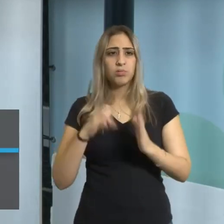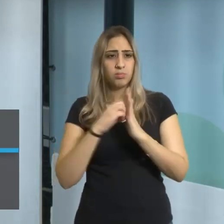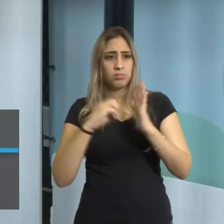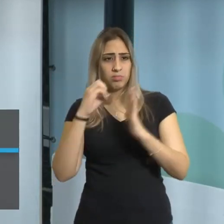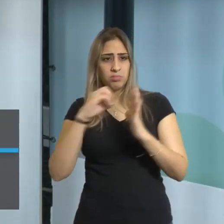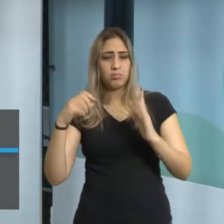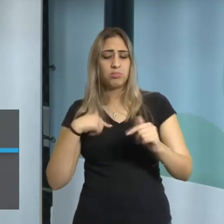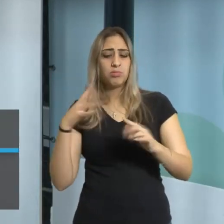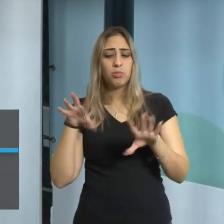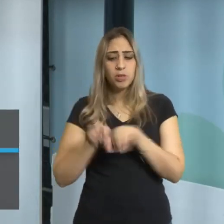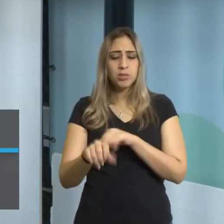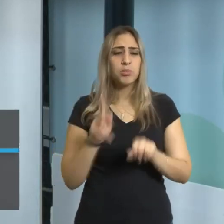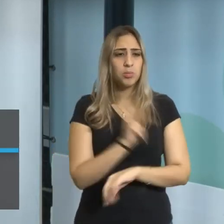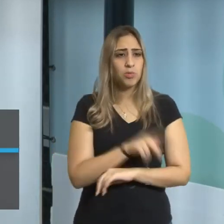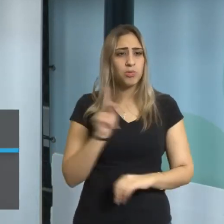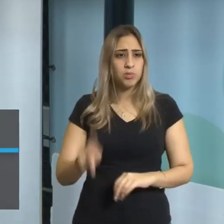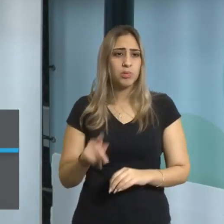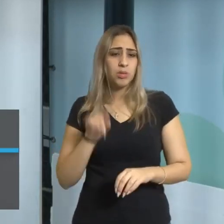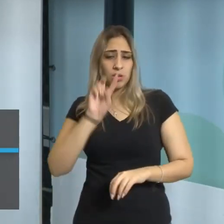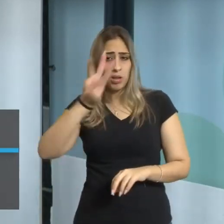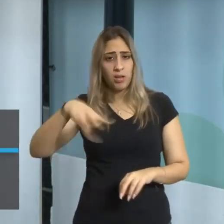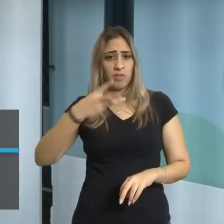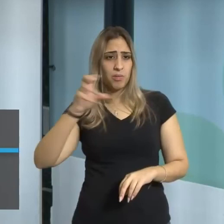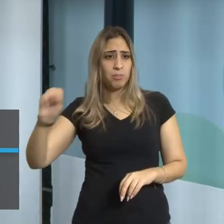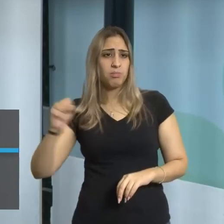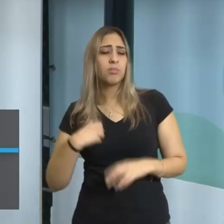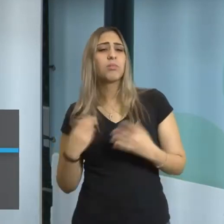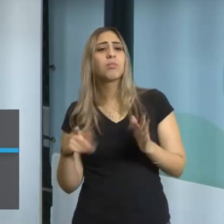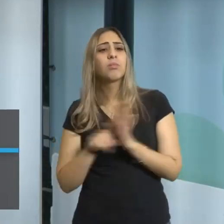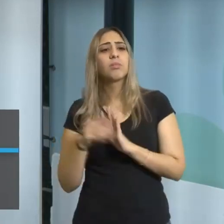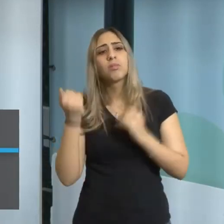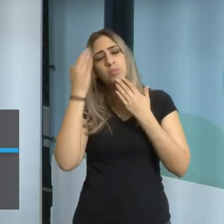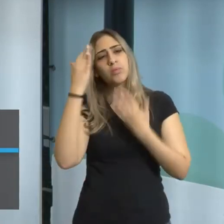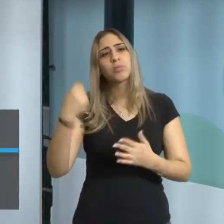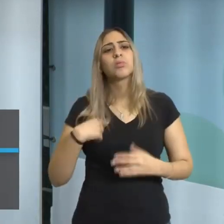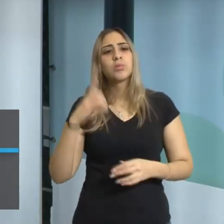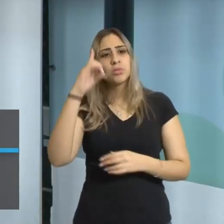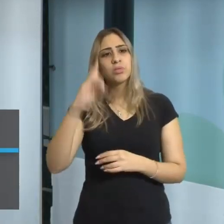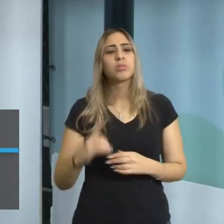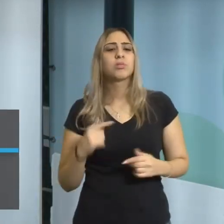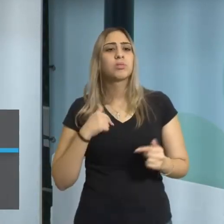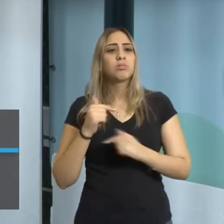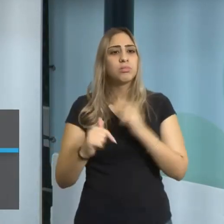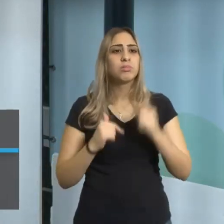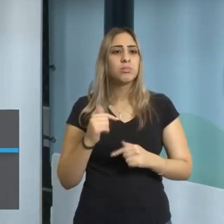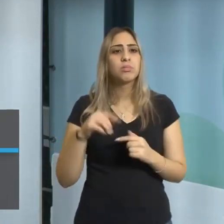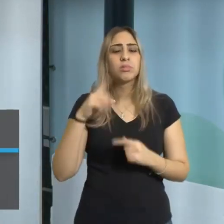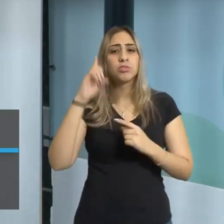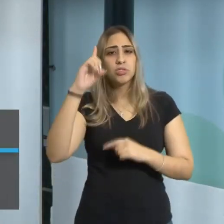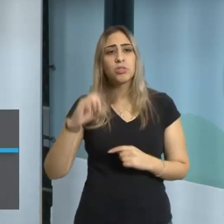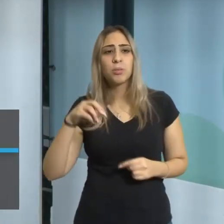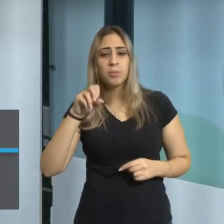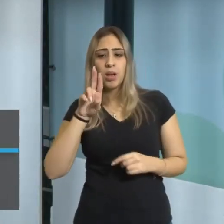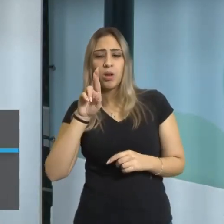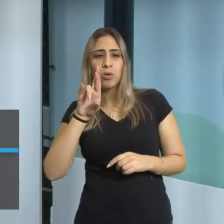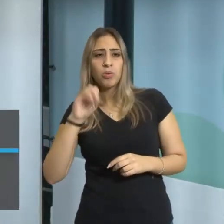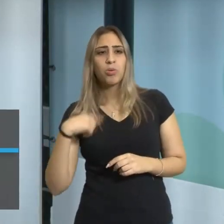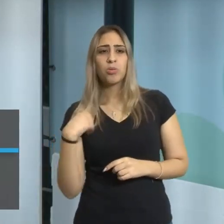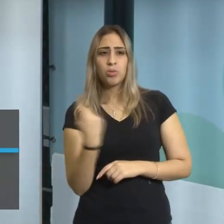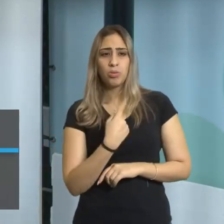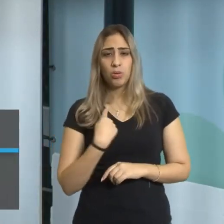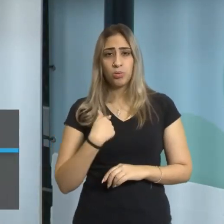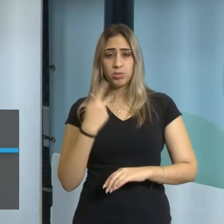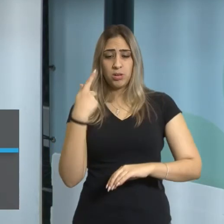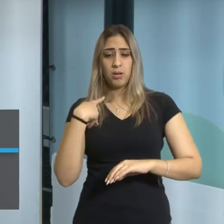céu de formação de professores você pop aqui da Efapi agradece o nosso diretor acho que a primeira vez que trabalho com ele que o diretor Mauro a nossa